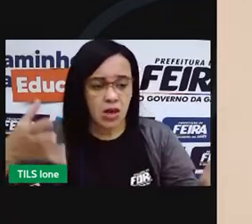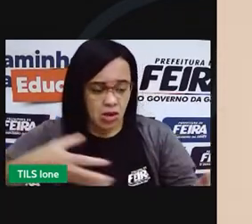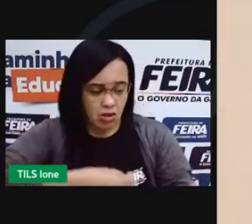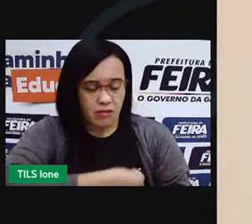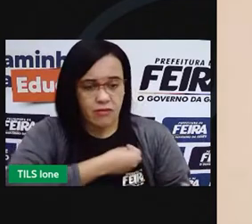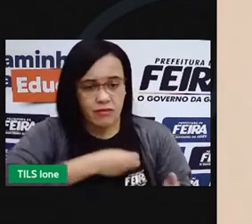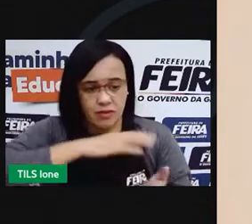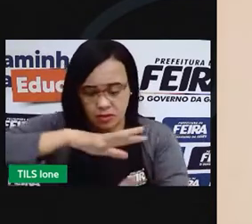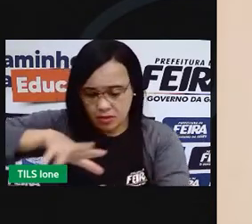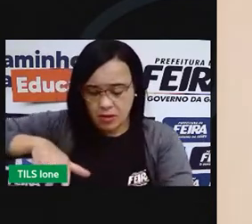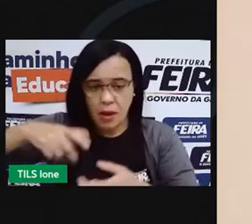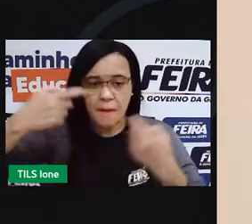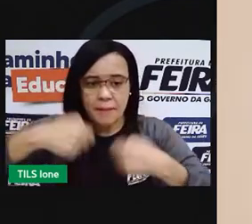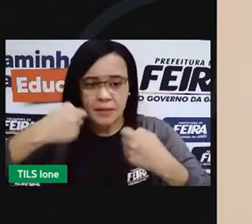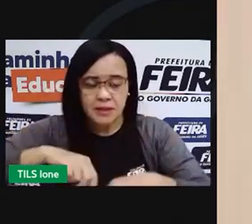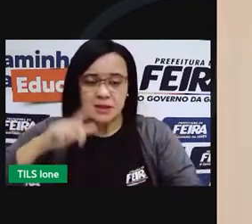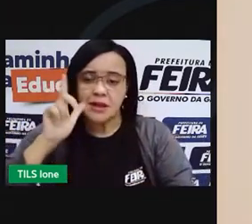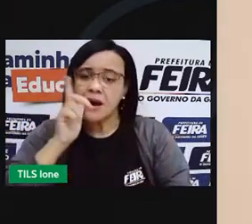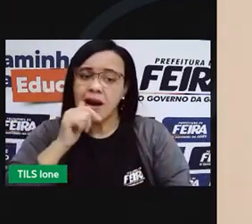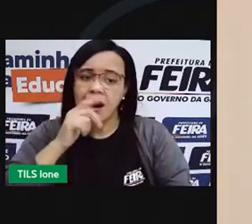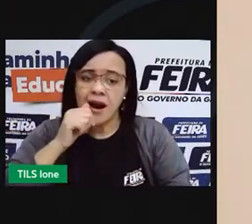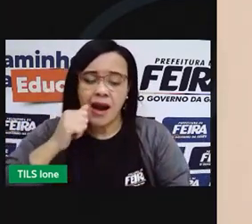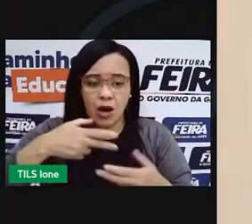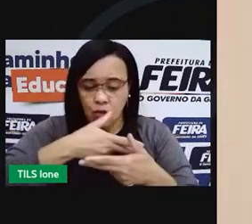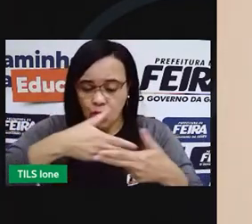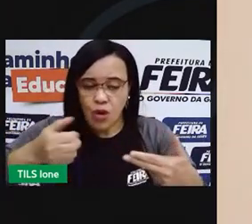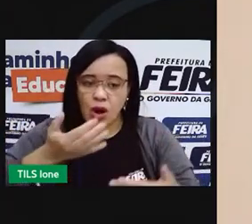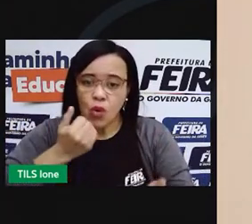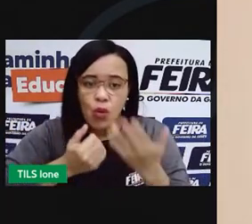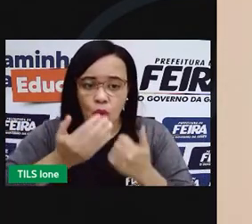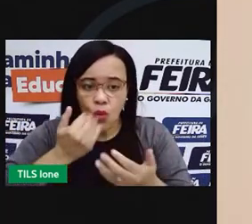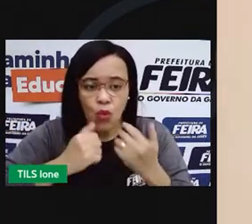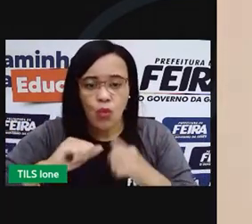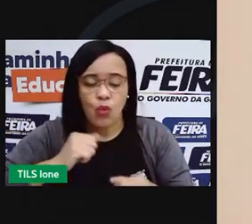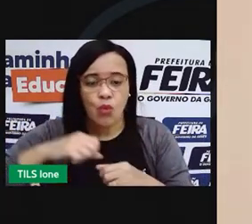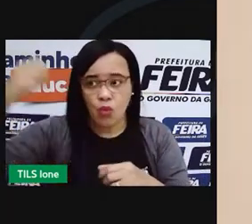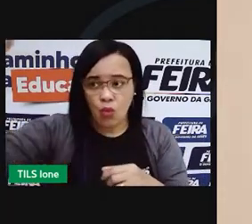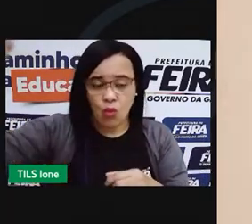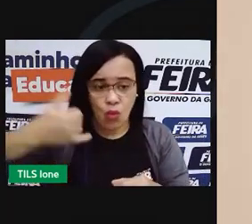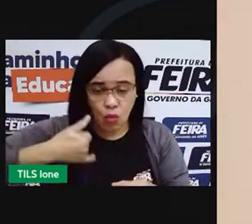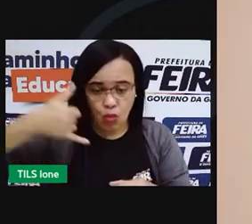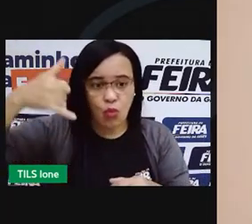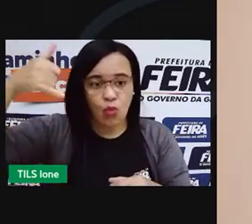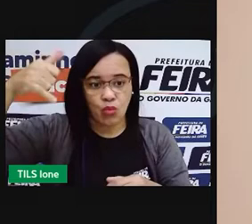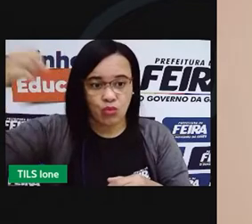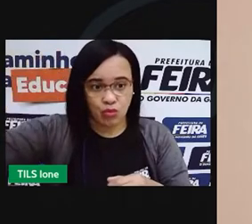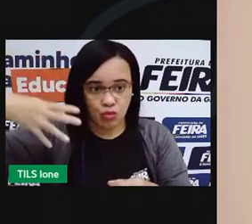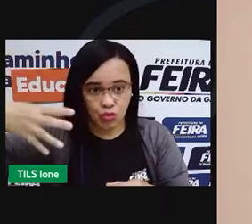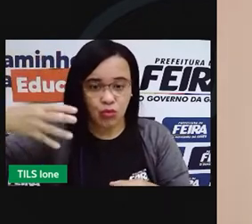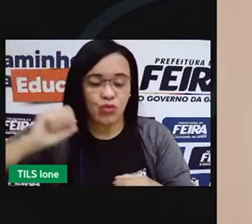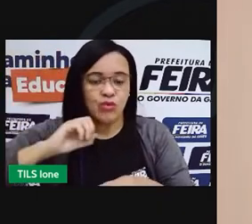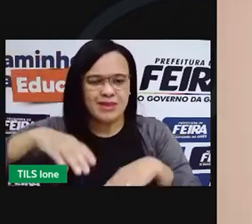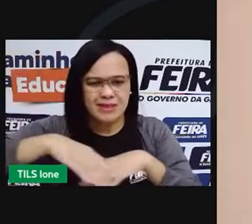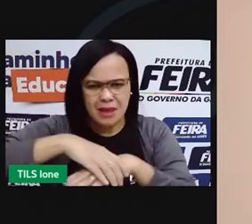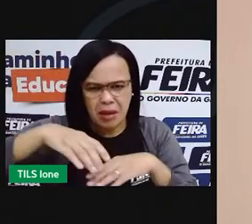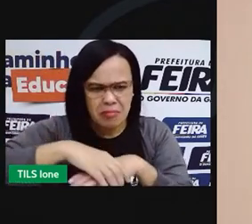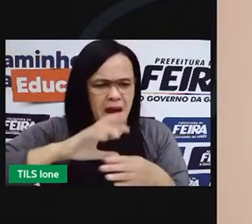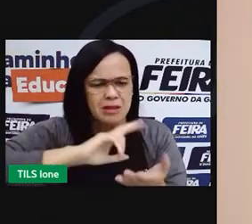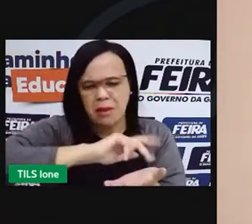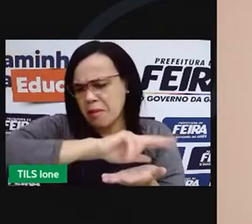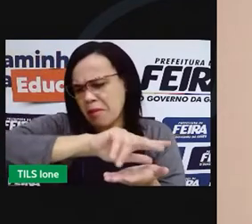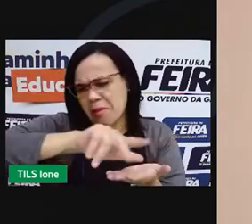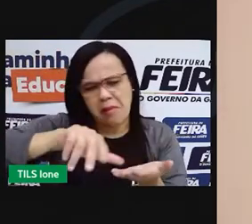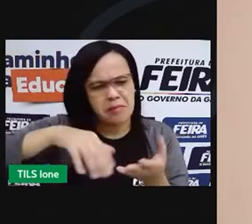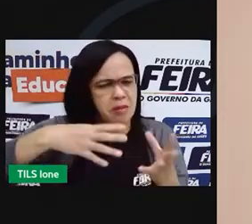cuidados com a saúde, educação, energia, roupas e mais roupas, sapatos, tênis da última moda, eletrodomésticos, mais